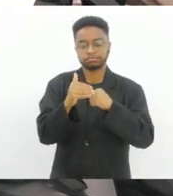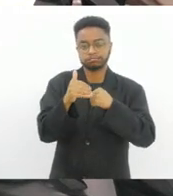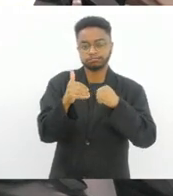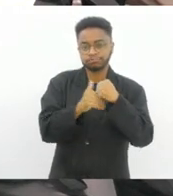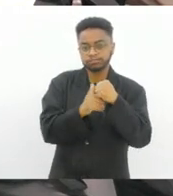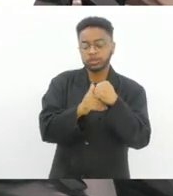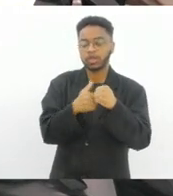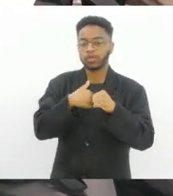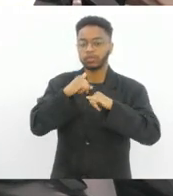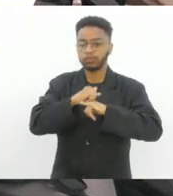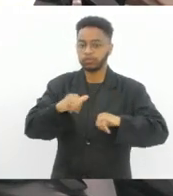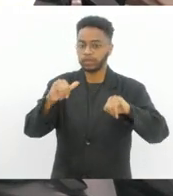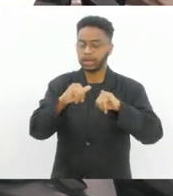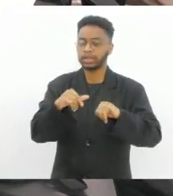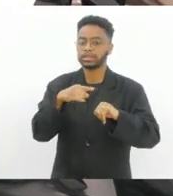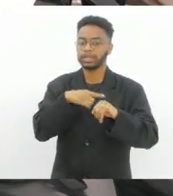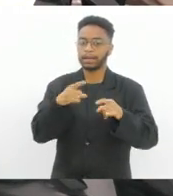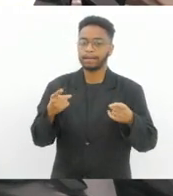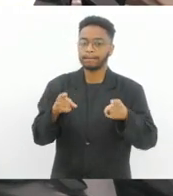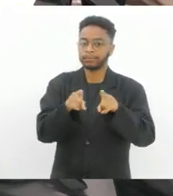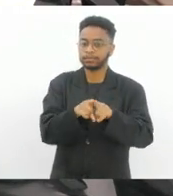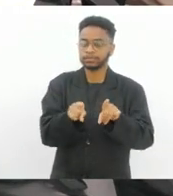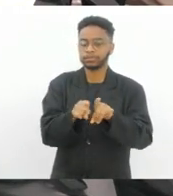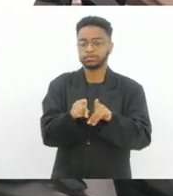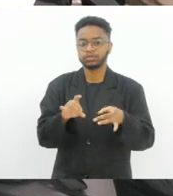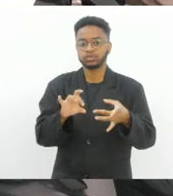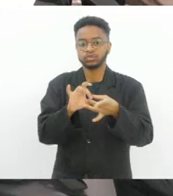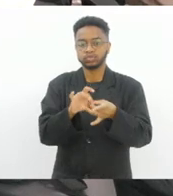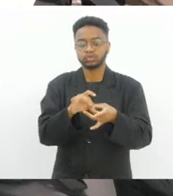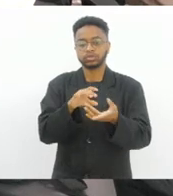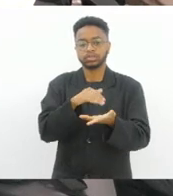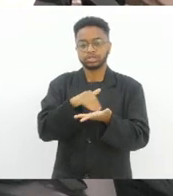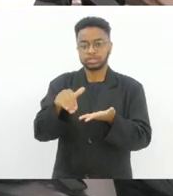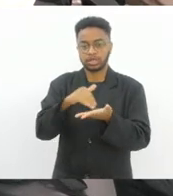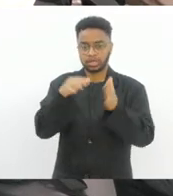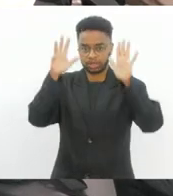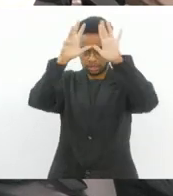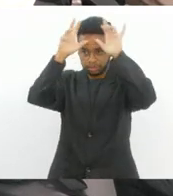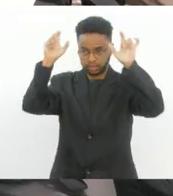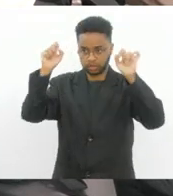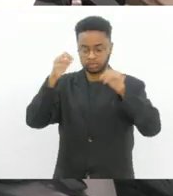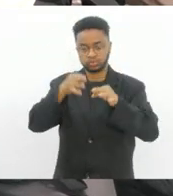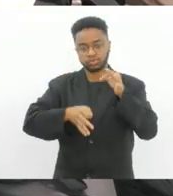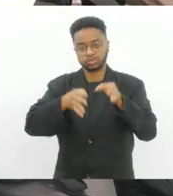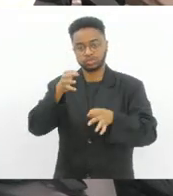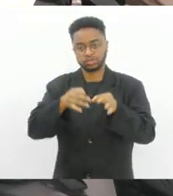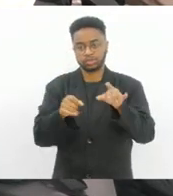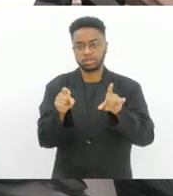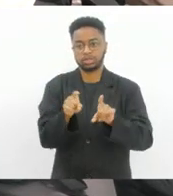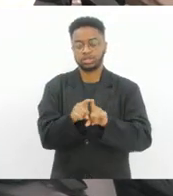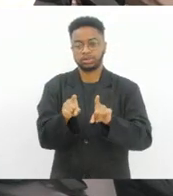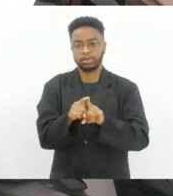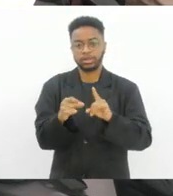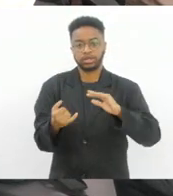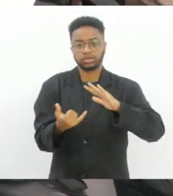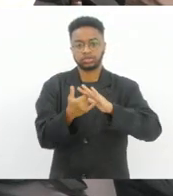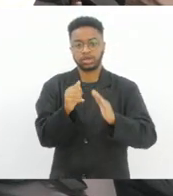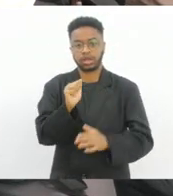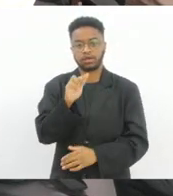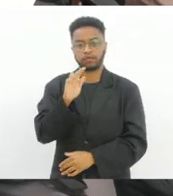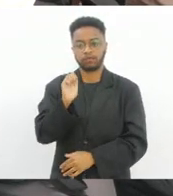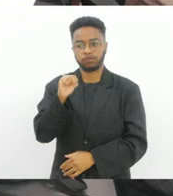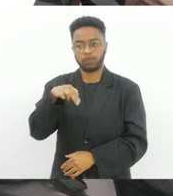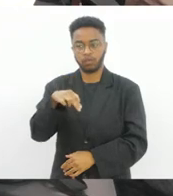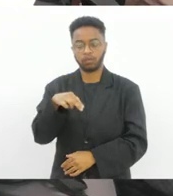gente tem hoje uma parceria, né, que foi tecida entre Secretaria, Tribunal de Justiça e Instituto Avon.